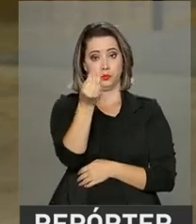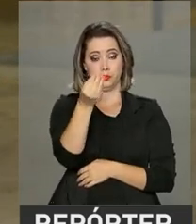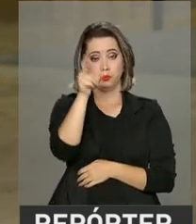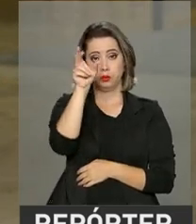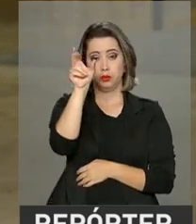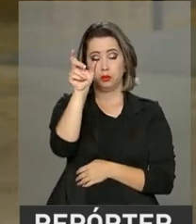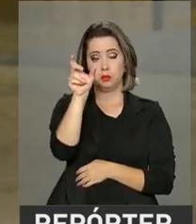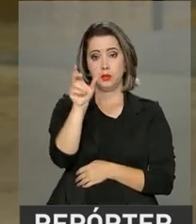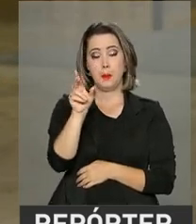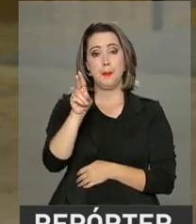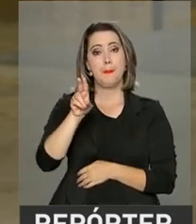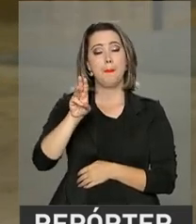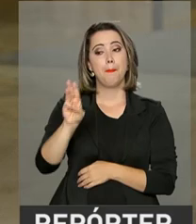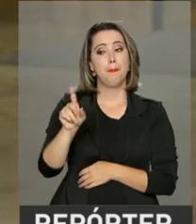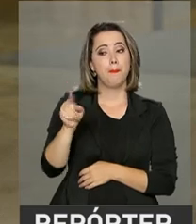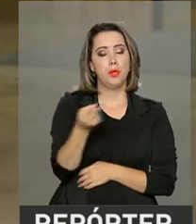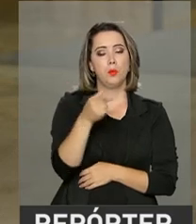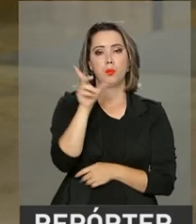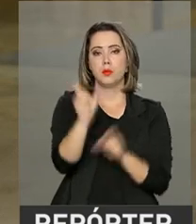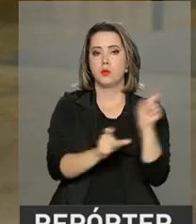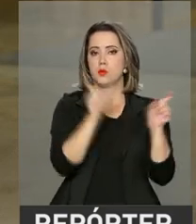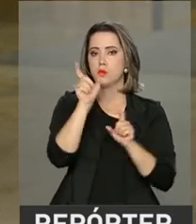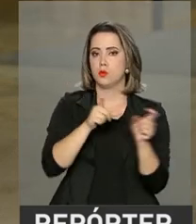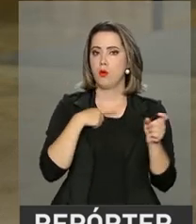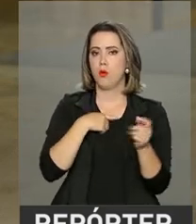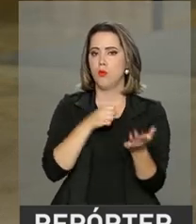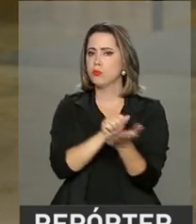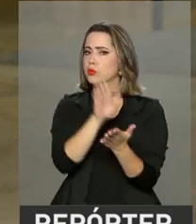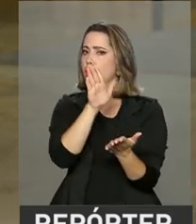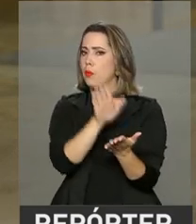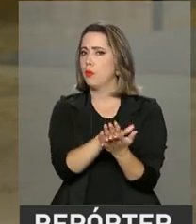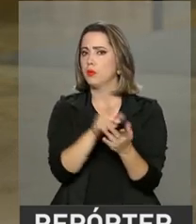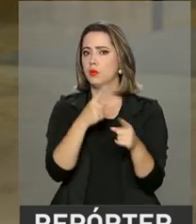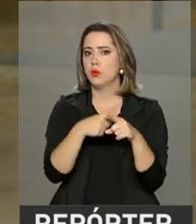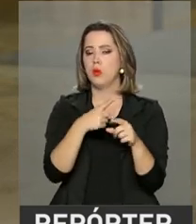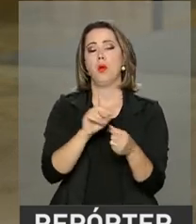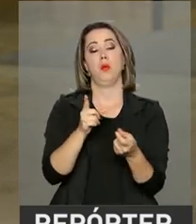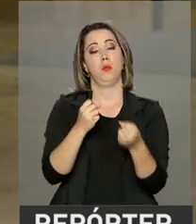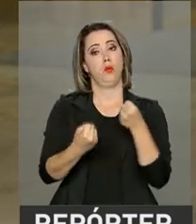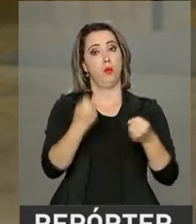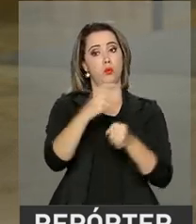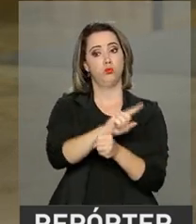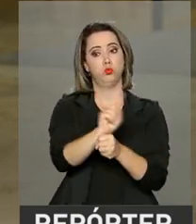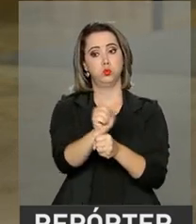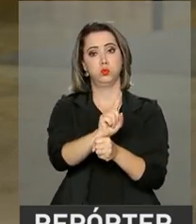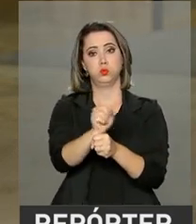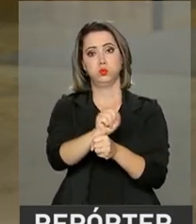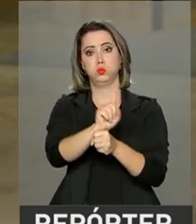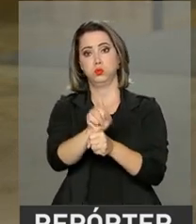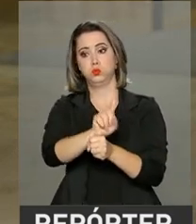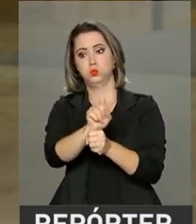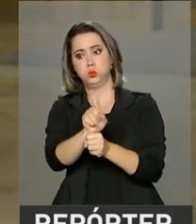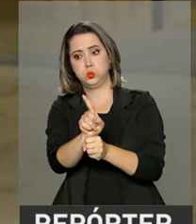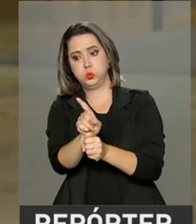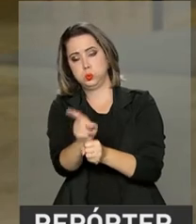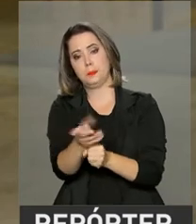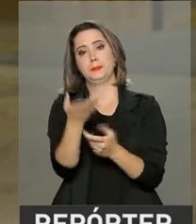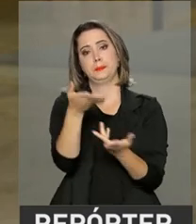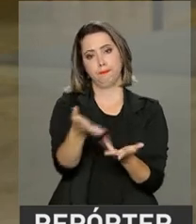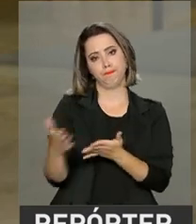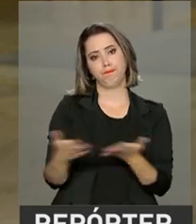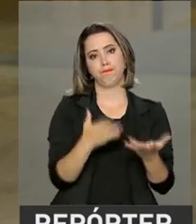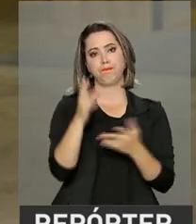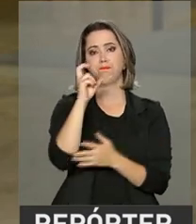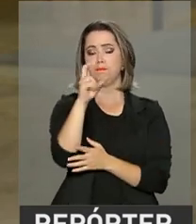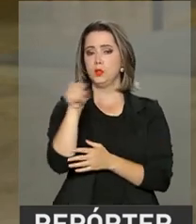foram autuados em flagrante por dirigirem acima da velocidade prevista na via. E